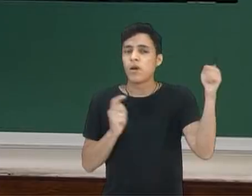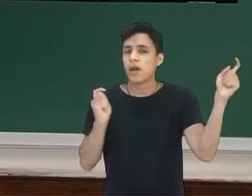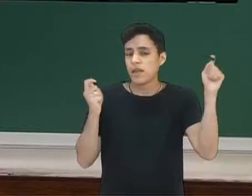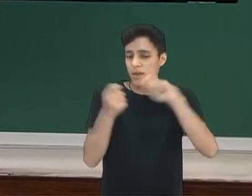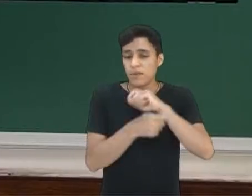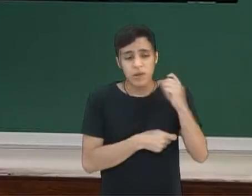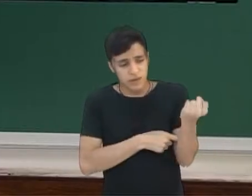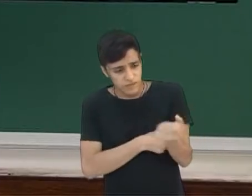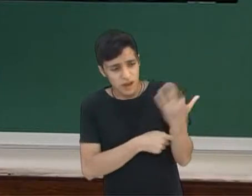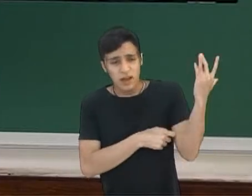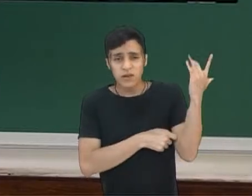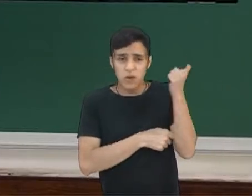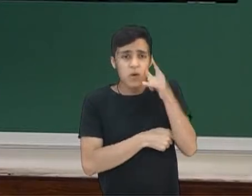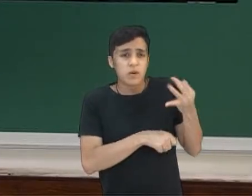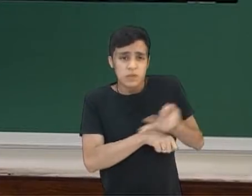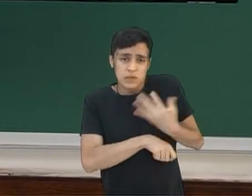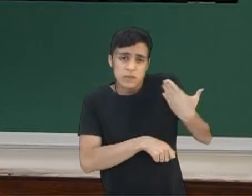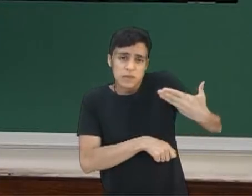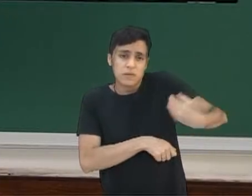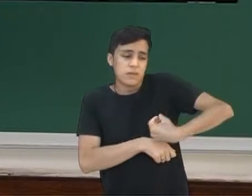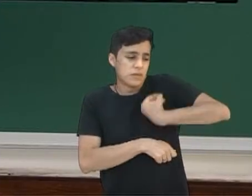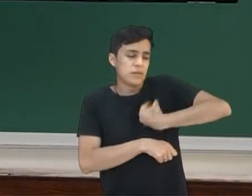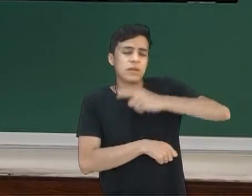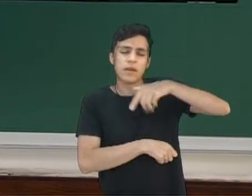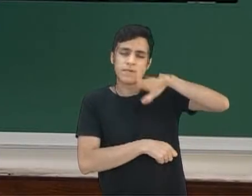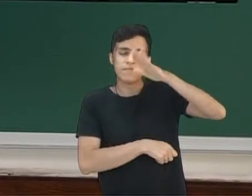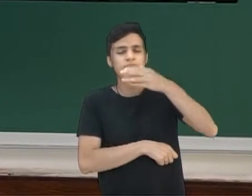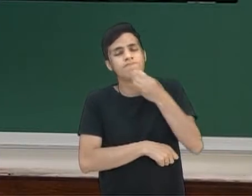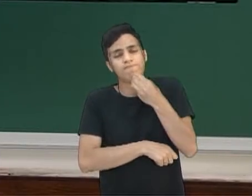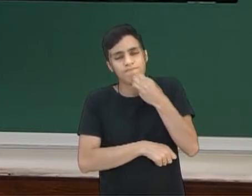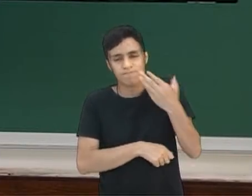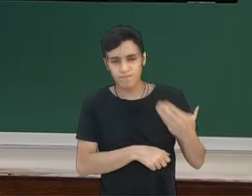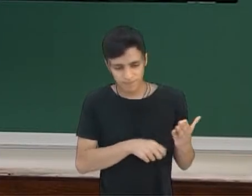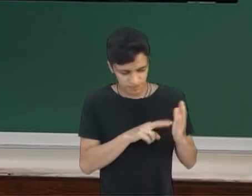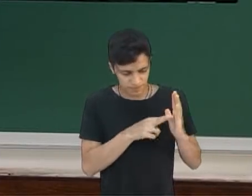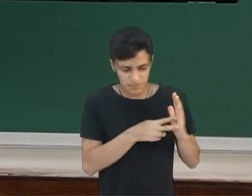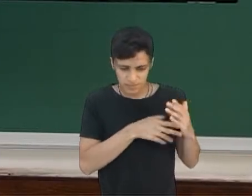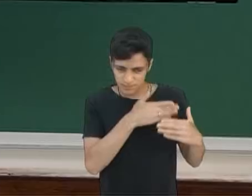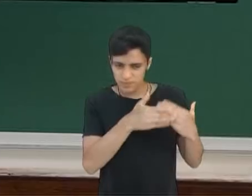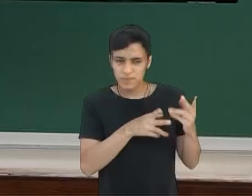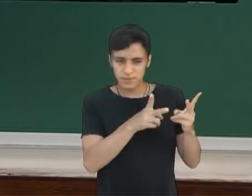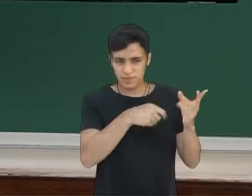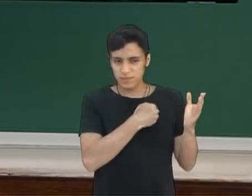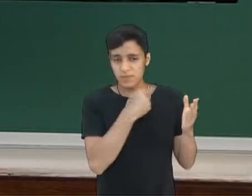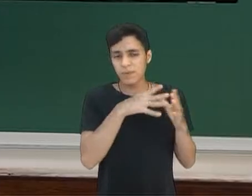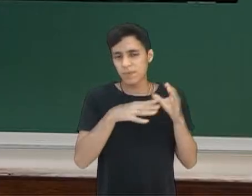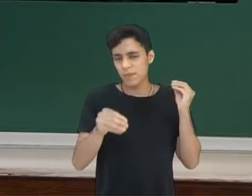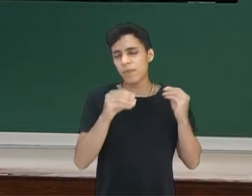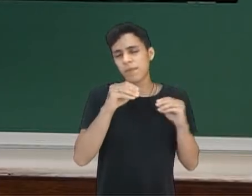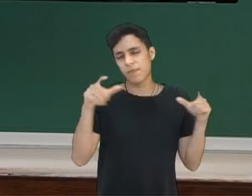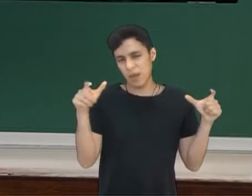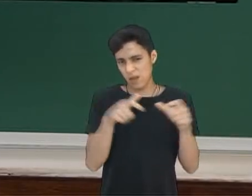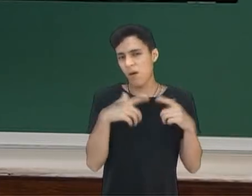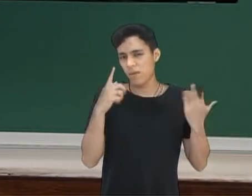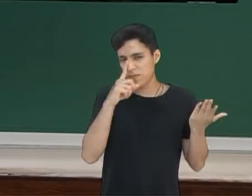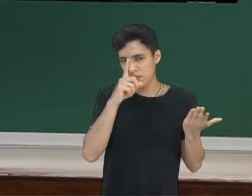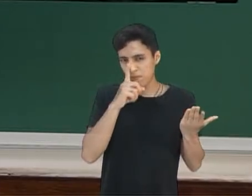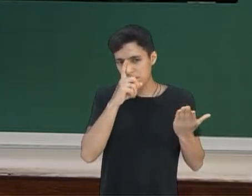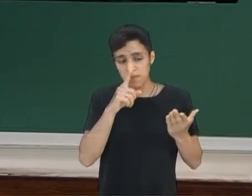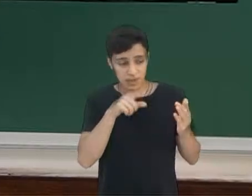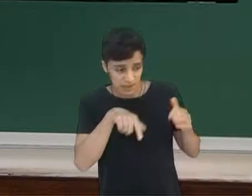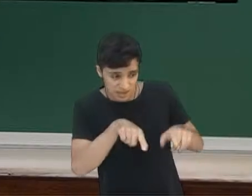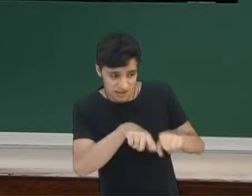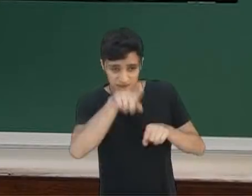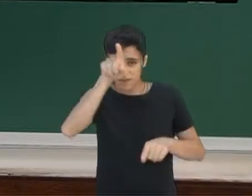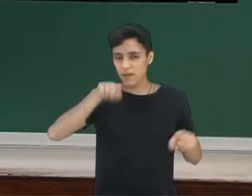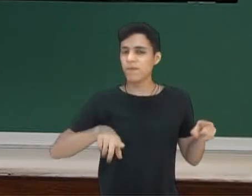muitos deles sobreviverem, ela é maior. E aí, né, eles vão continuar existindo, o risco de extinção é menor. Então, a